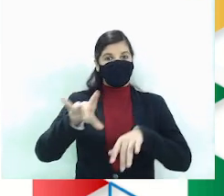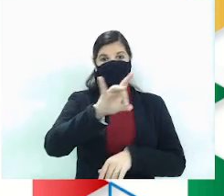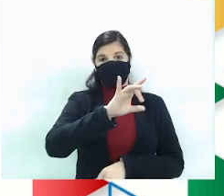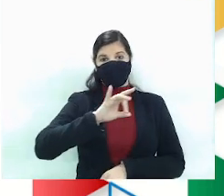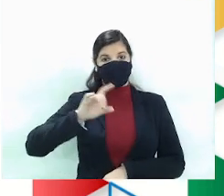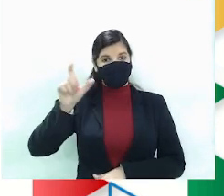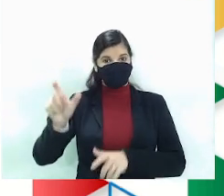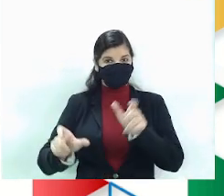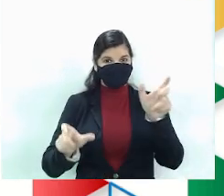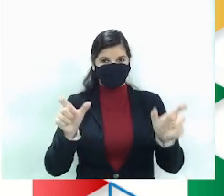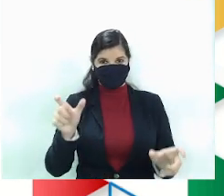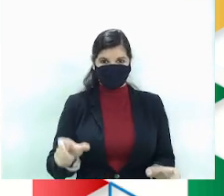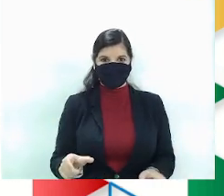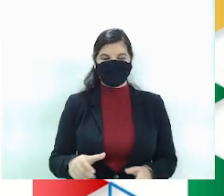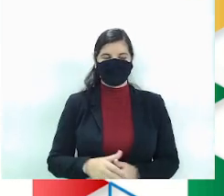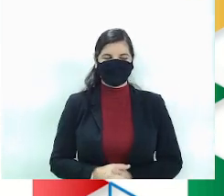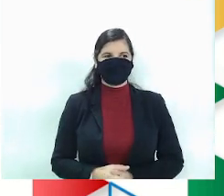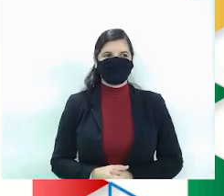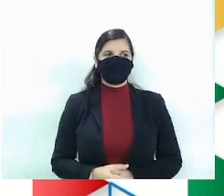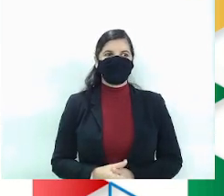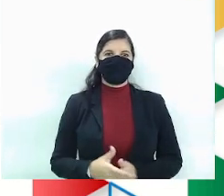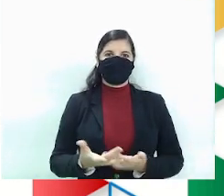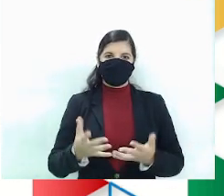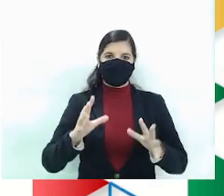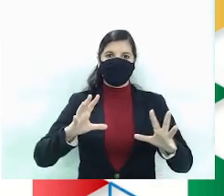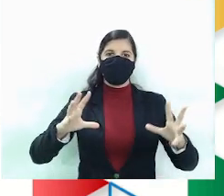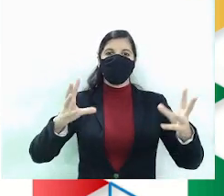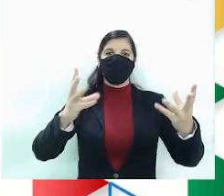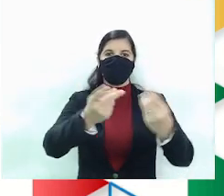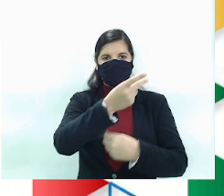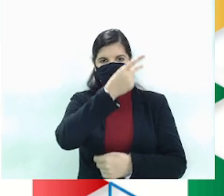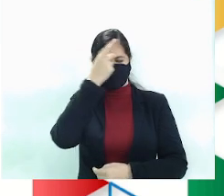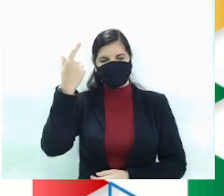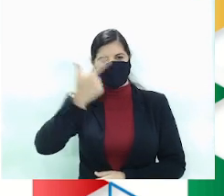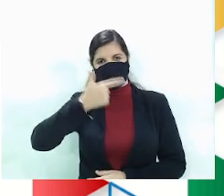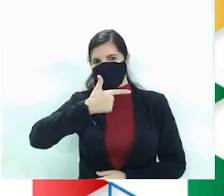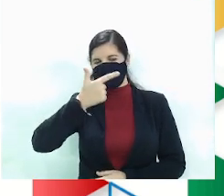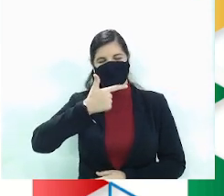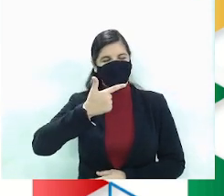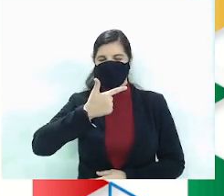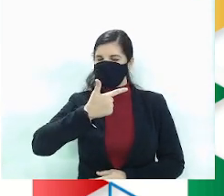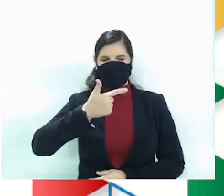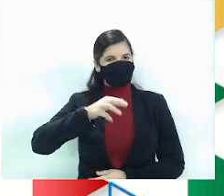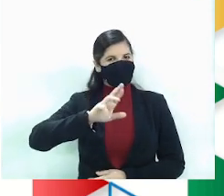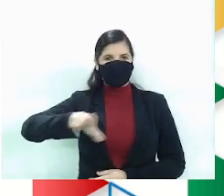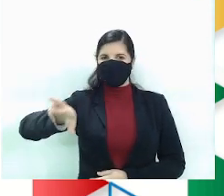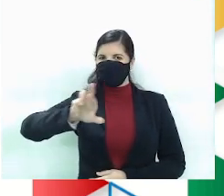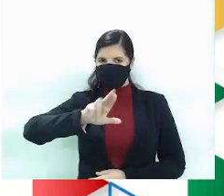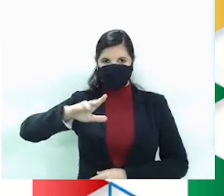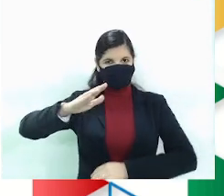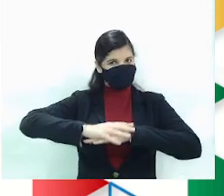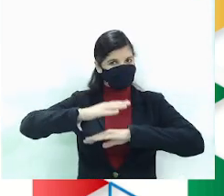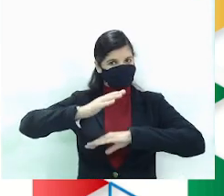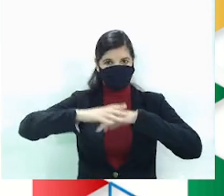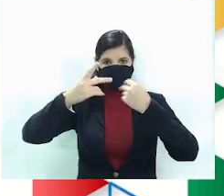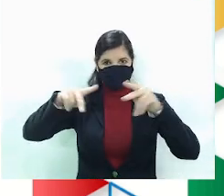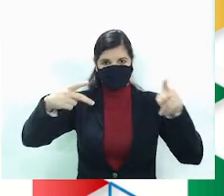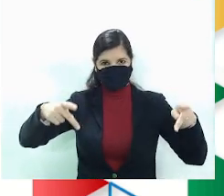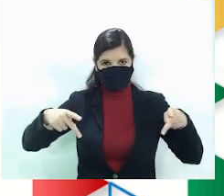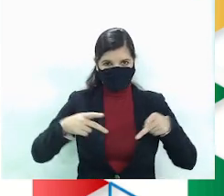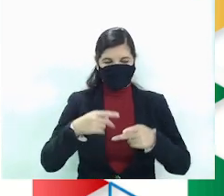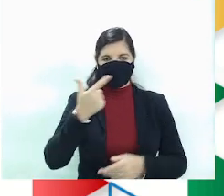para pessoa, certo? É claro que nem todos riem das mesmas coisas. Somos capazes de rir de muitos